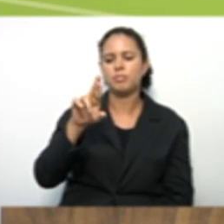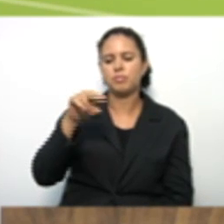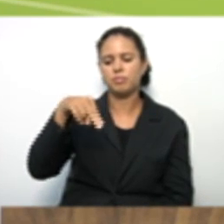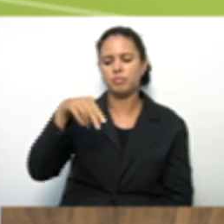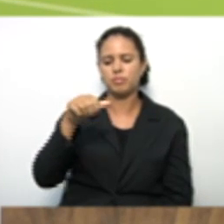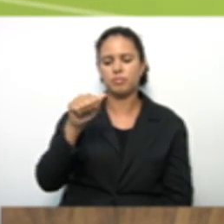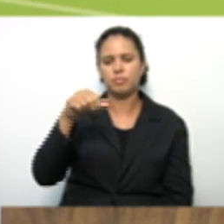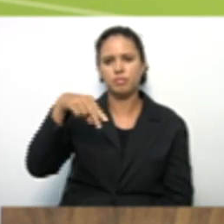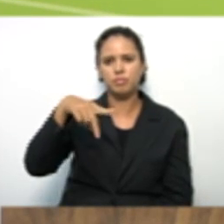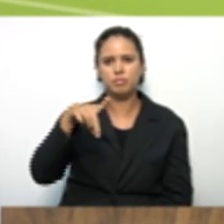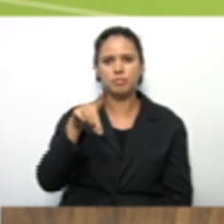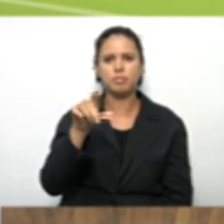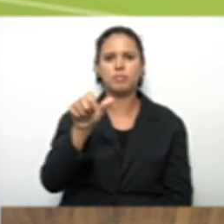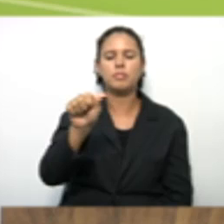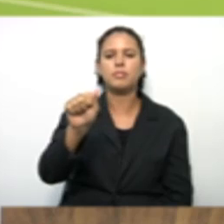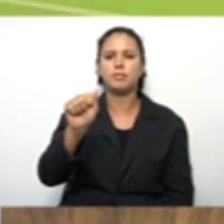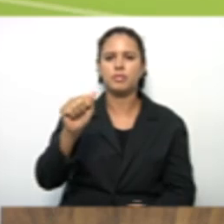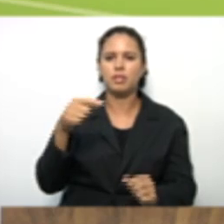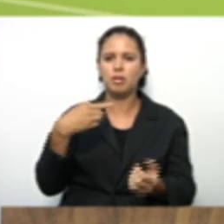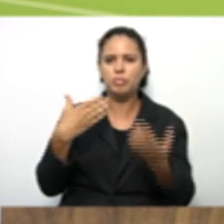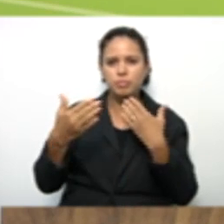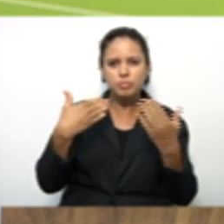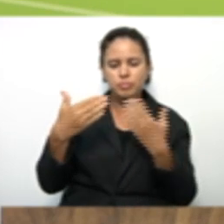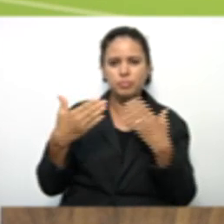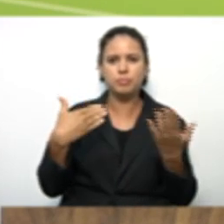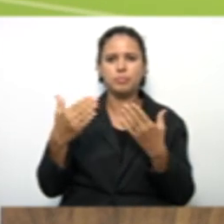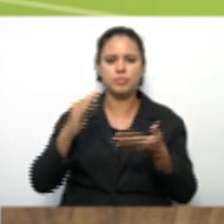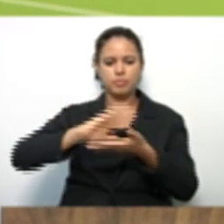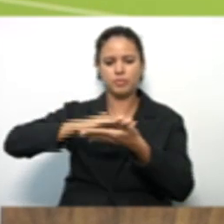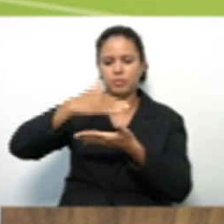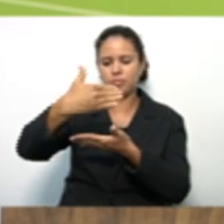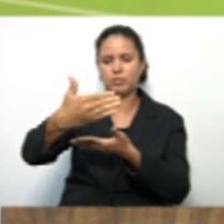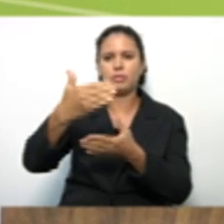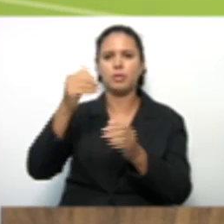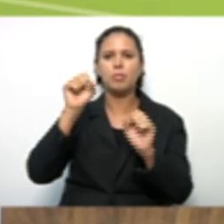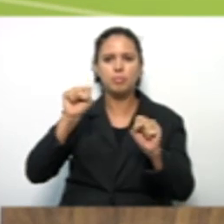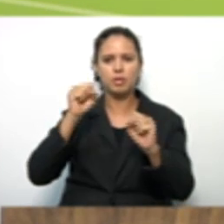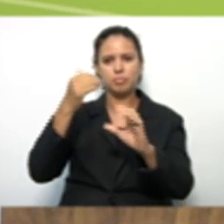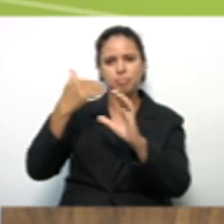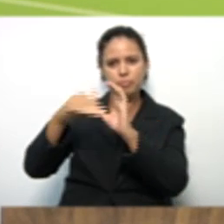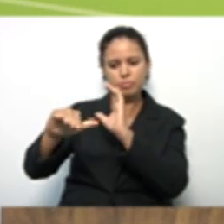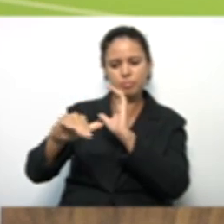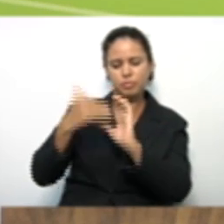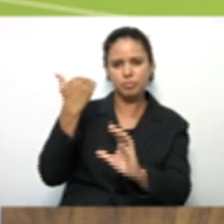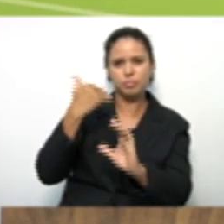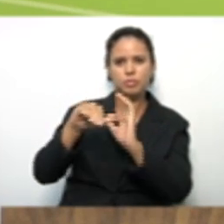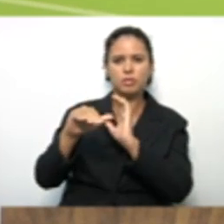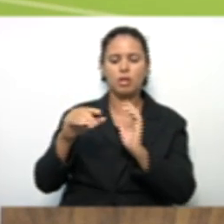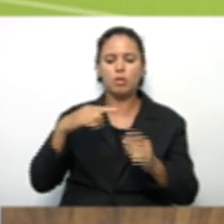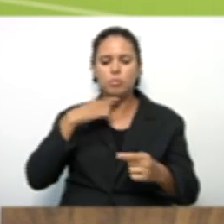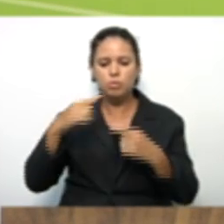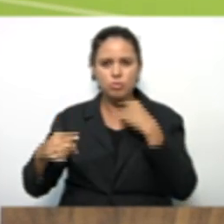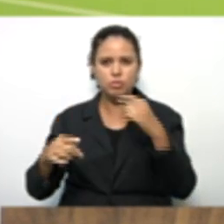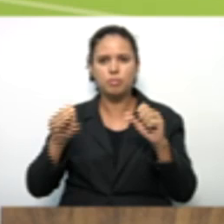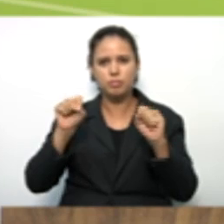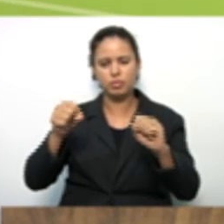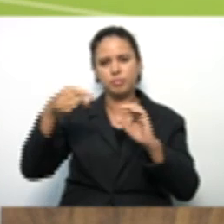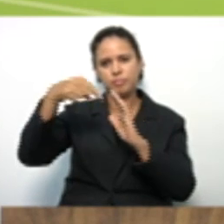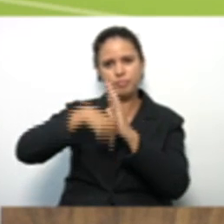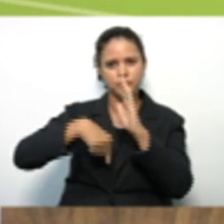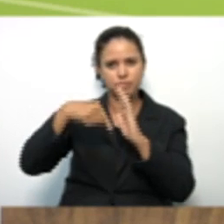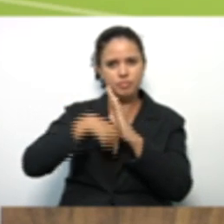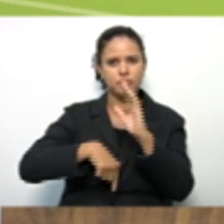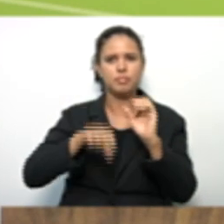olha, essa ferramenta aqui não serve só para Facebook, não serve só para rede social, não. Serve para tirar dúvidas. E eu estarei aqui fazendo esse